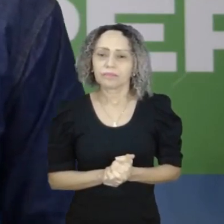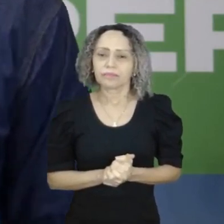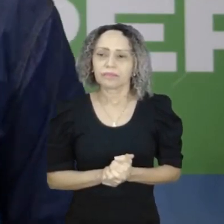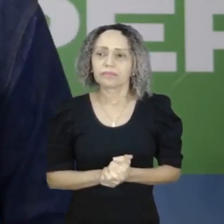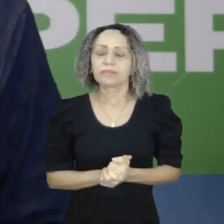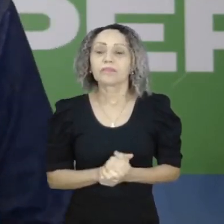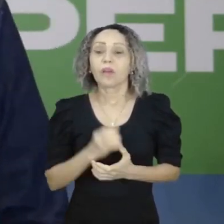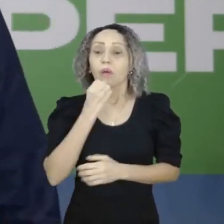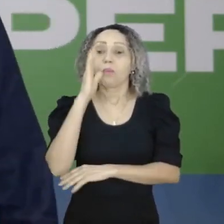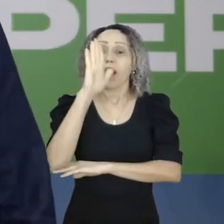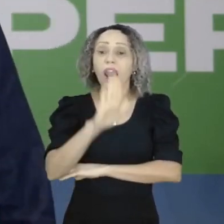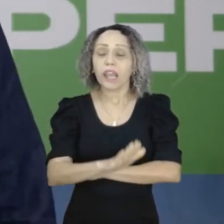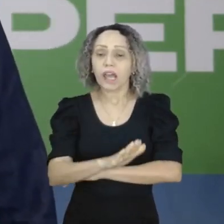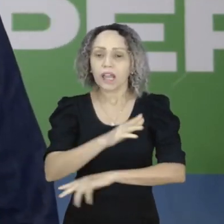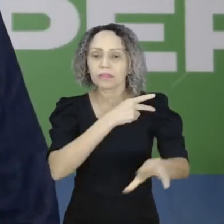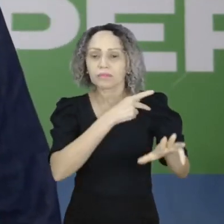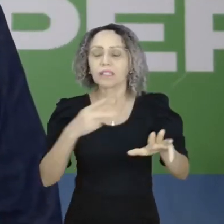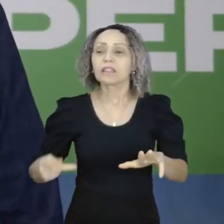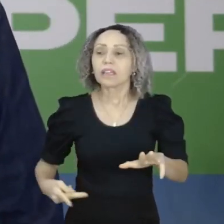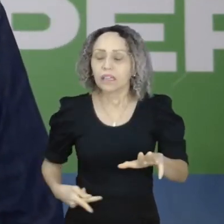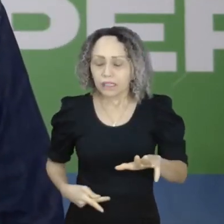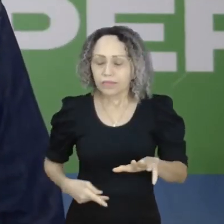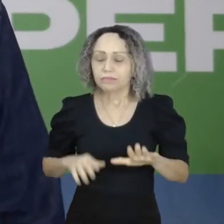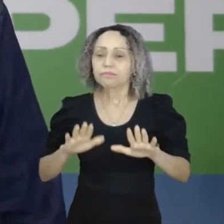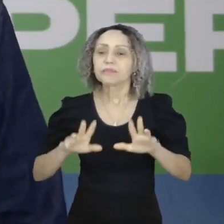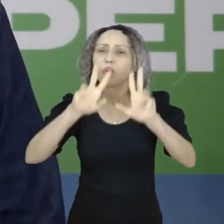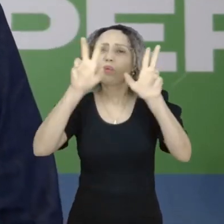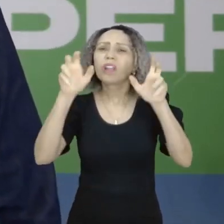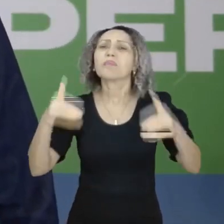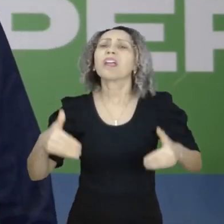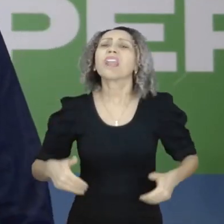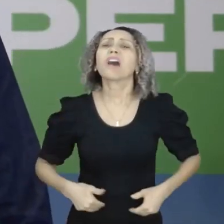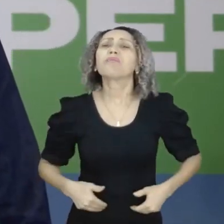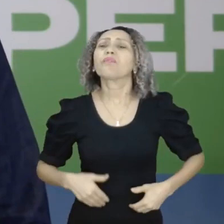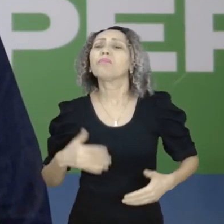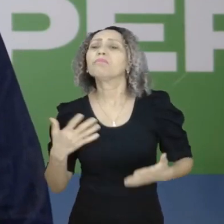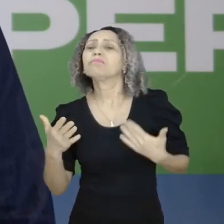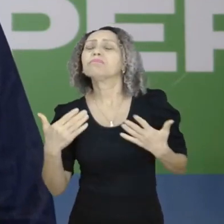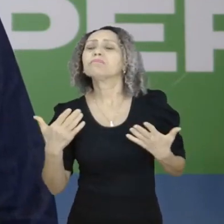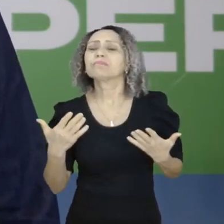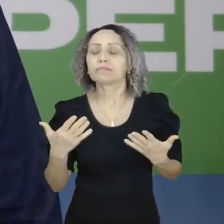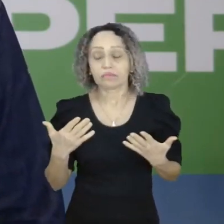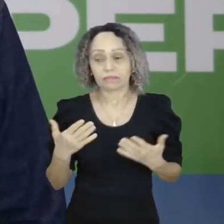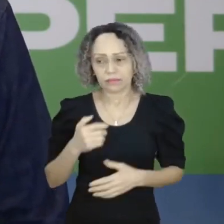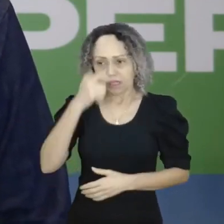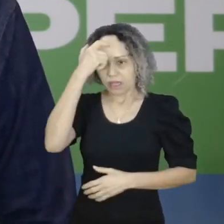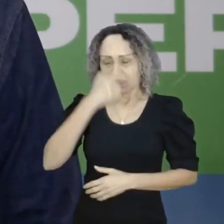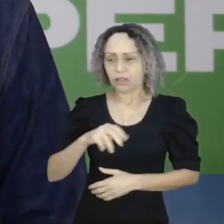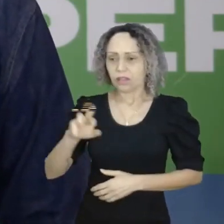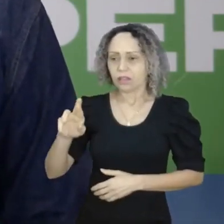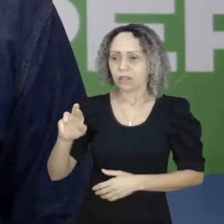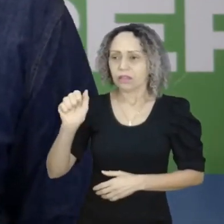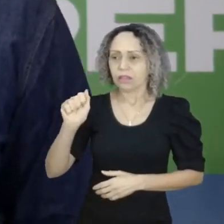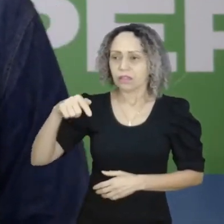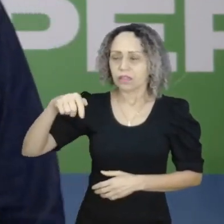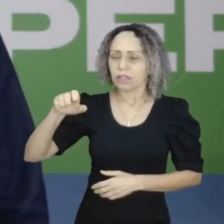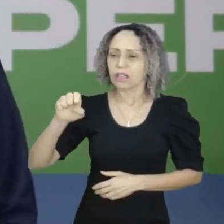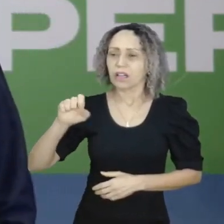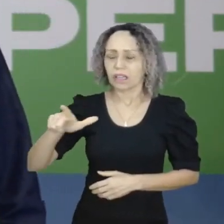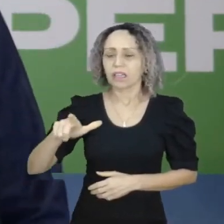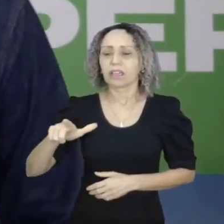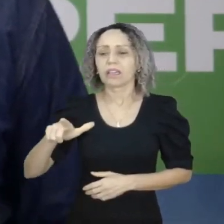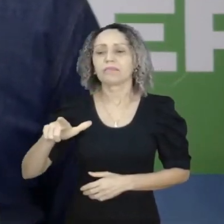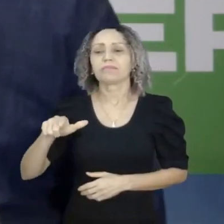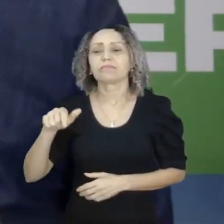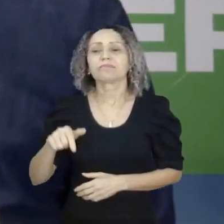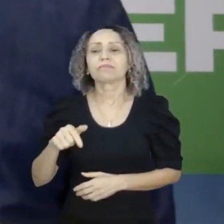Boa tarde, presidente. Falando um pouco sobre o tema da fome, né? Marta Raquel, do Jornalistas Livres. Boa tarde. O